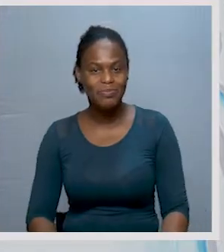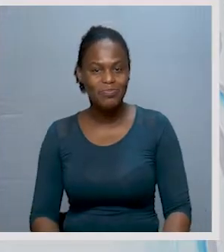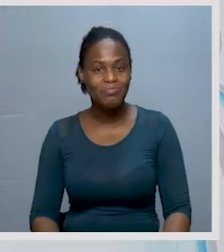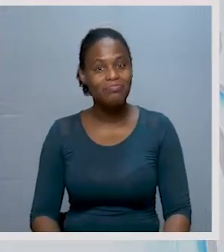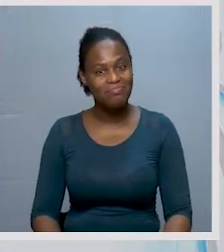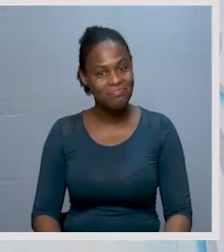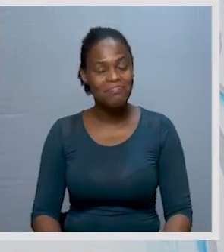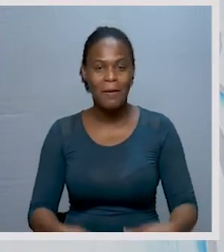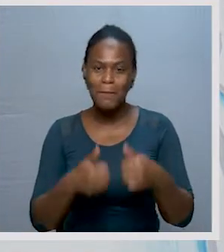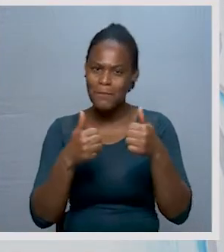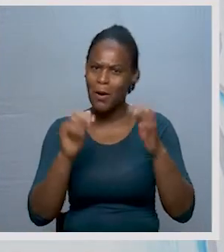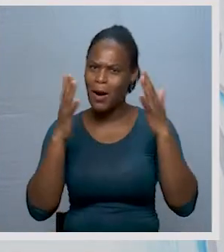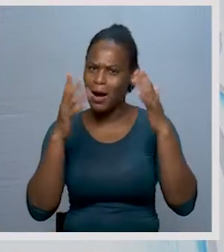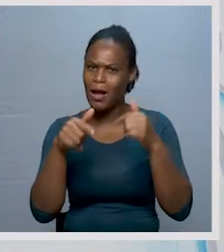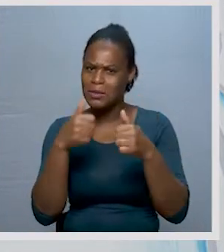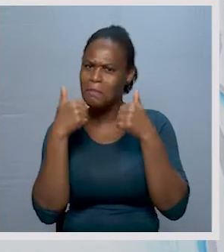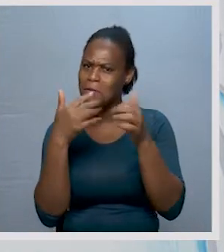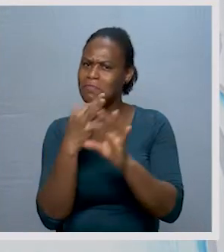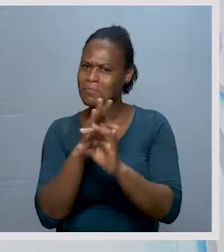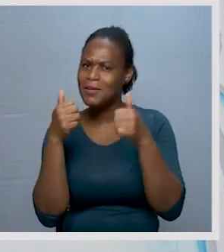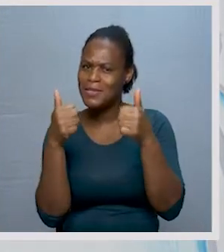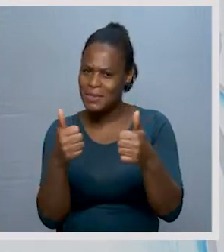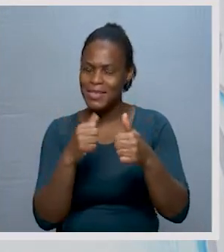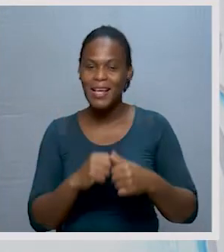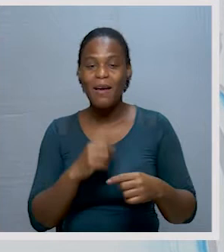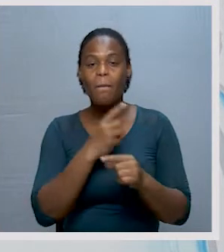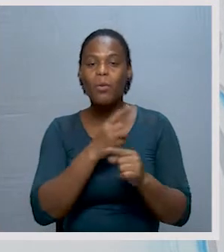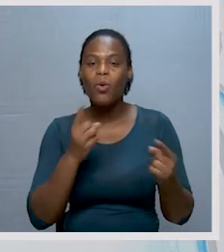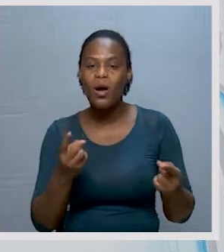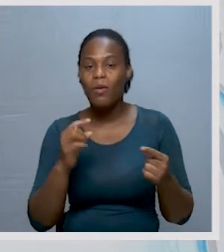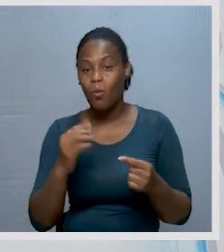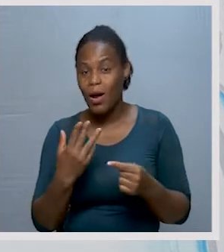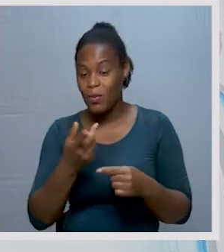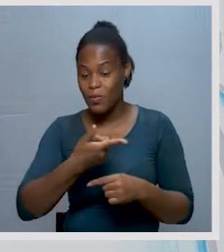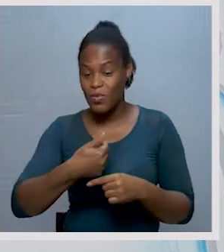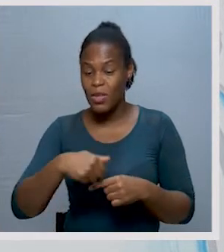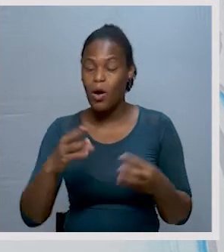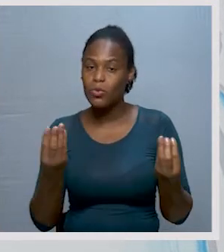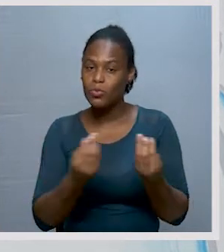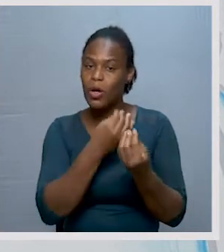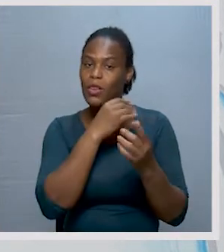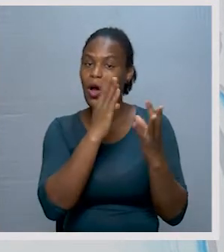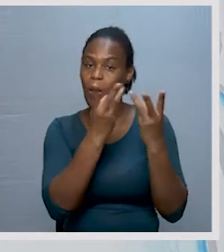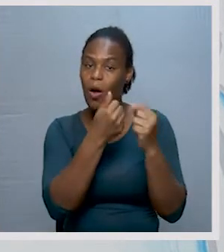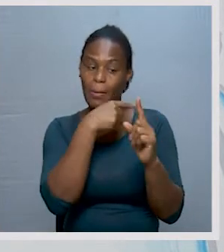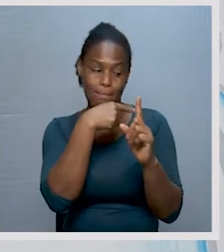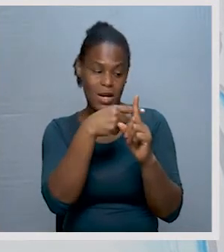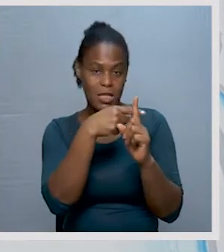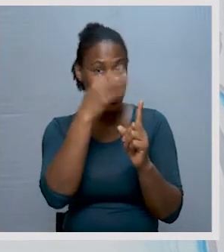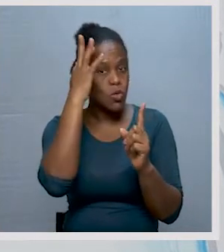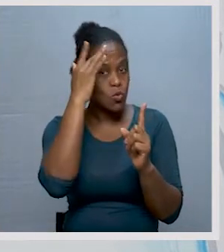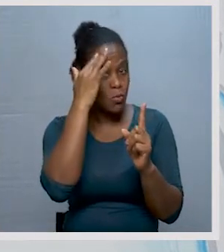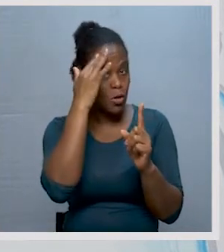Muito bem, ele está certíssimo. Por quê? Porque quando fazemos a soma de parcelas